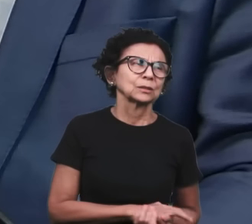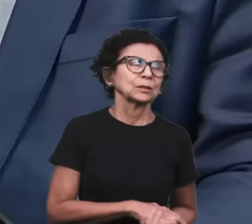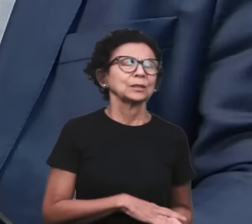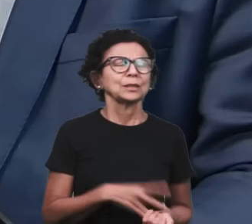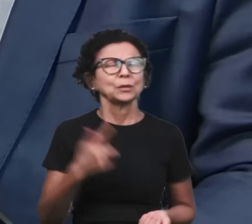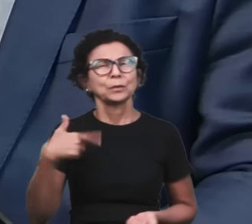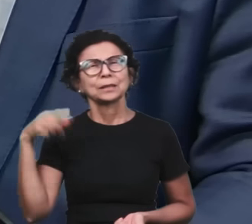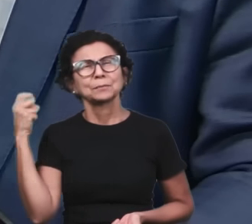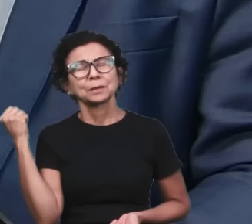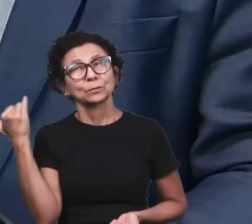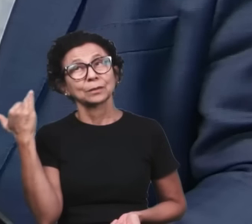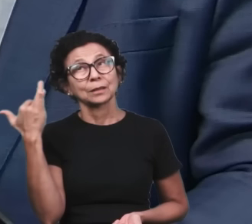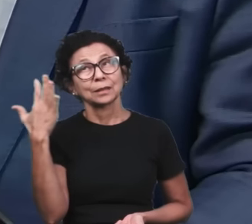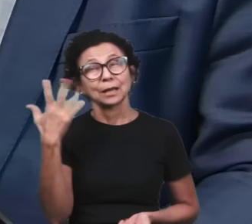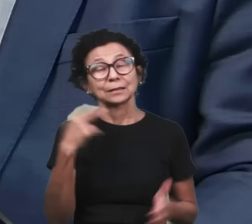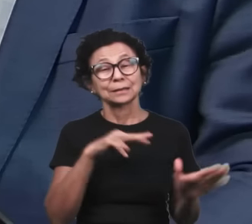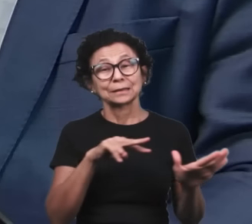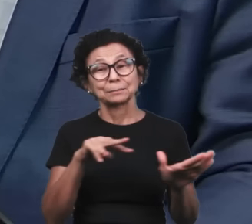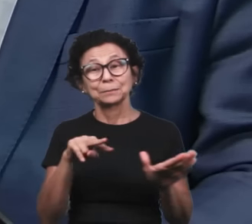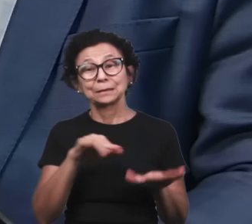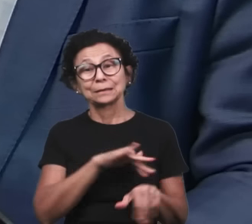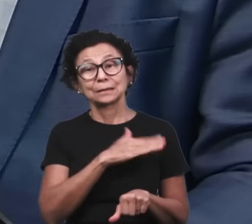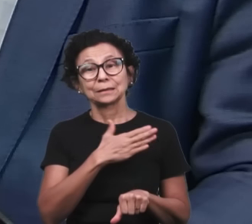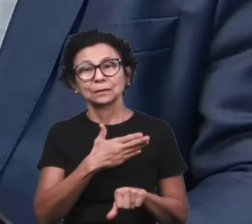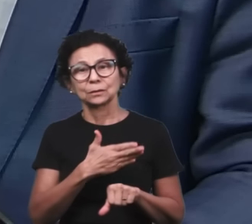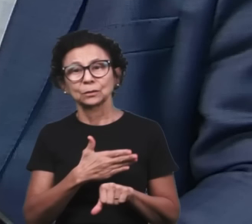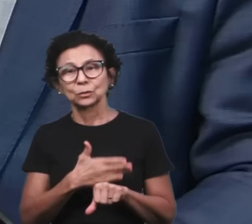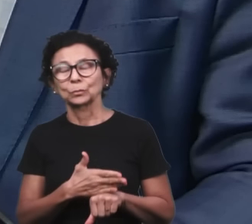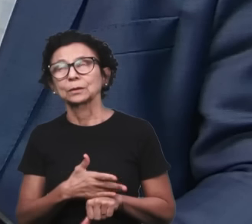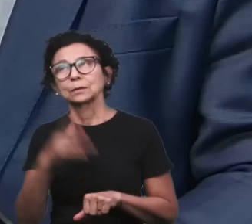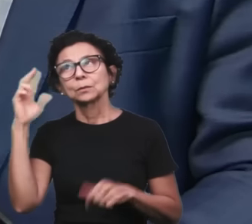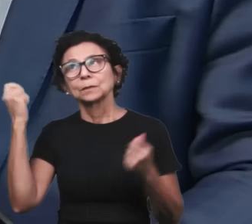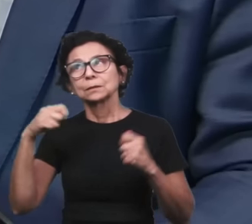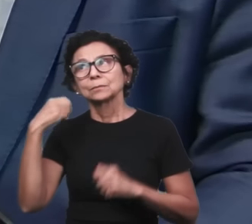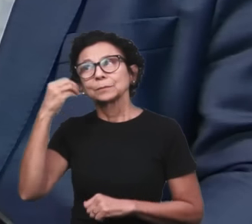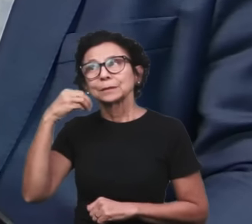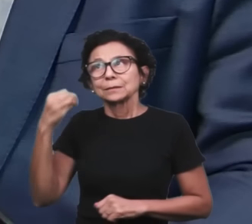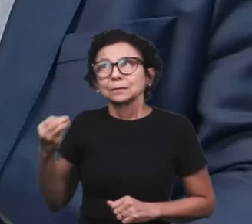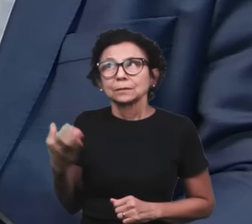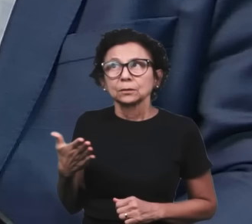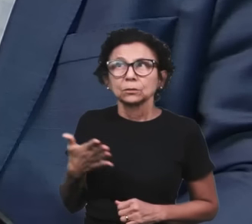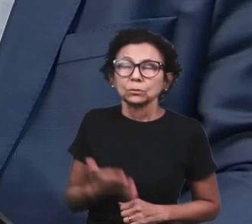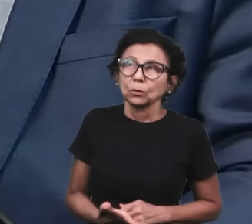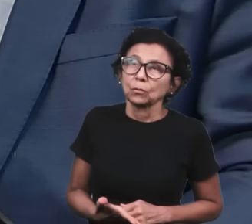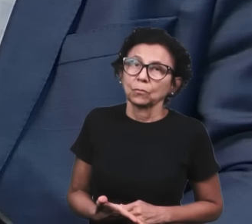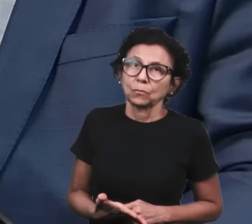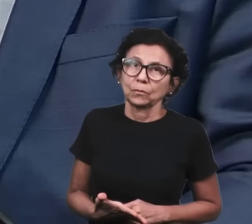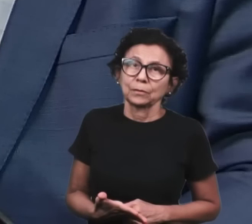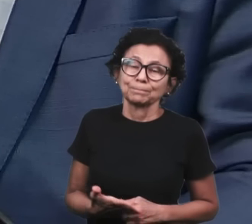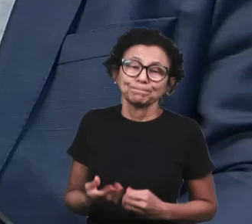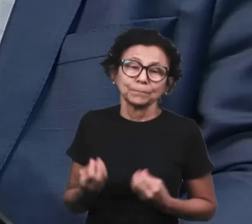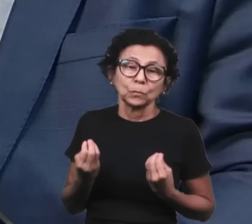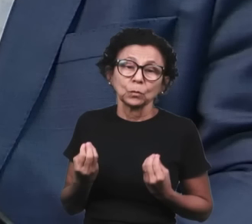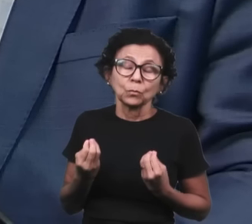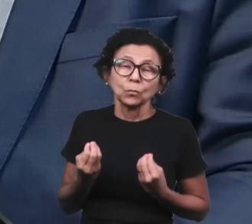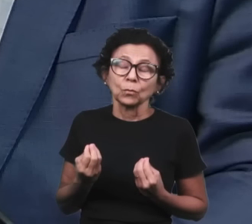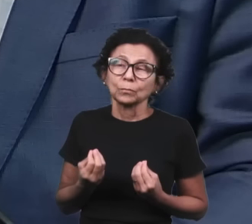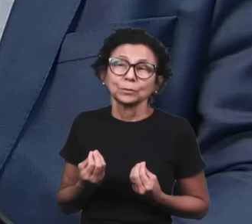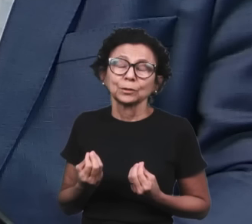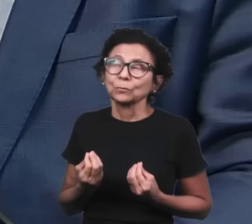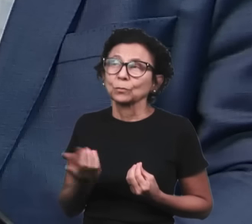falei, Senhor, eu preciso de uma experiência nova, porque senão eu não vou conseguir